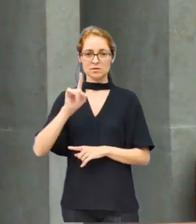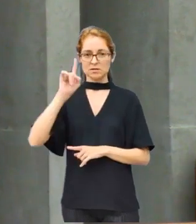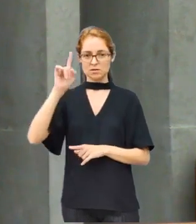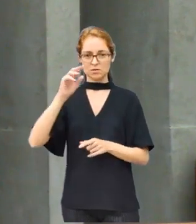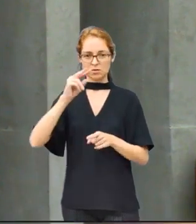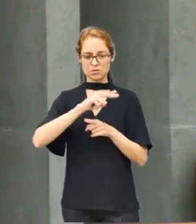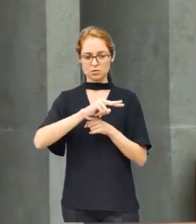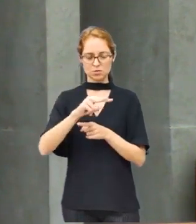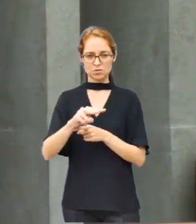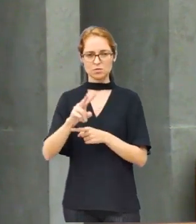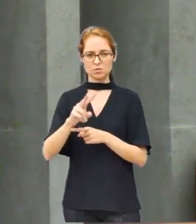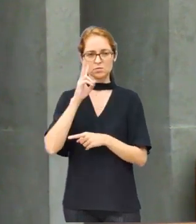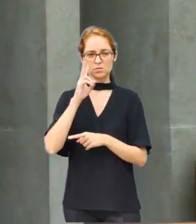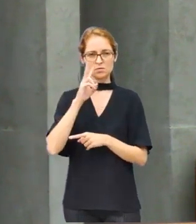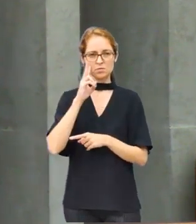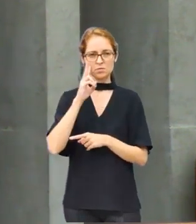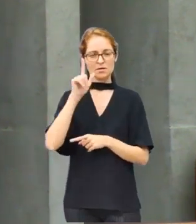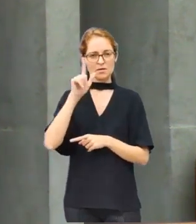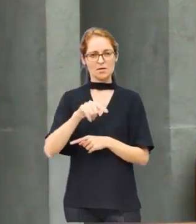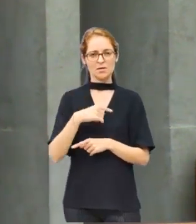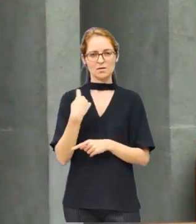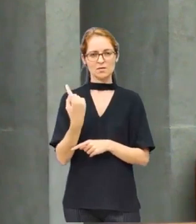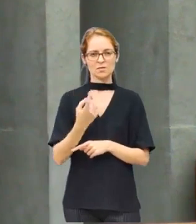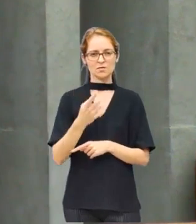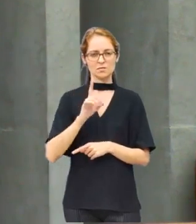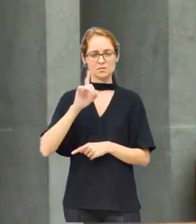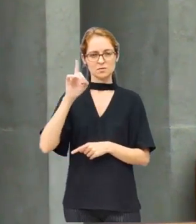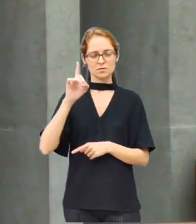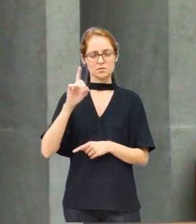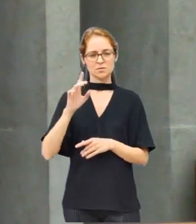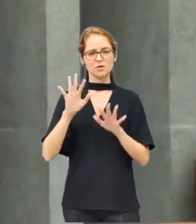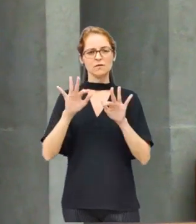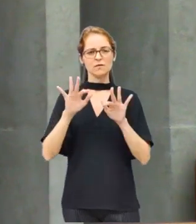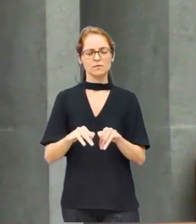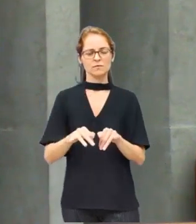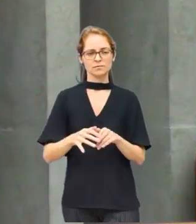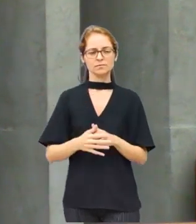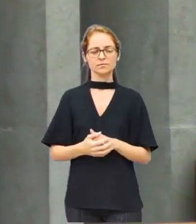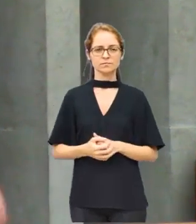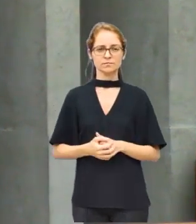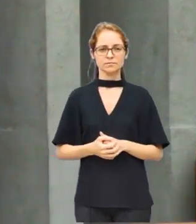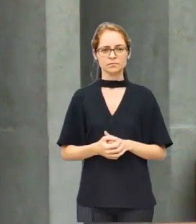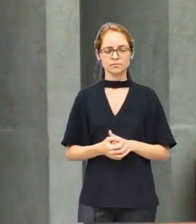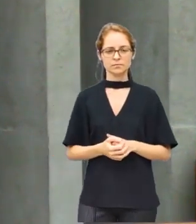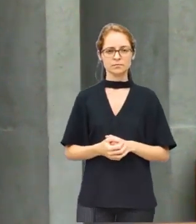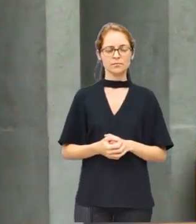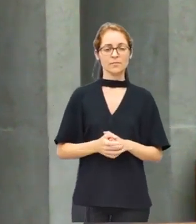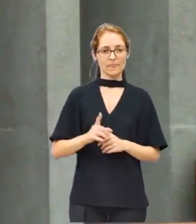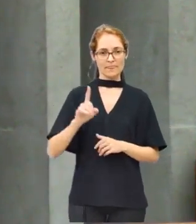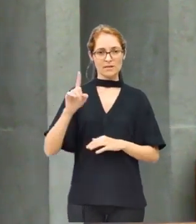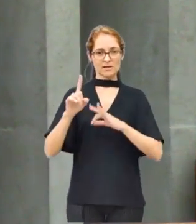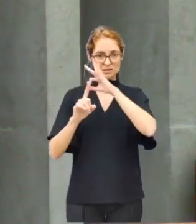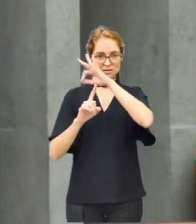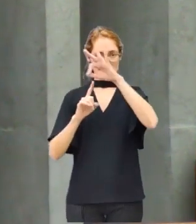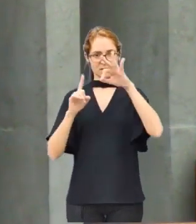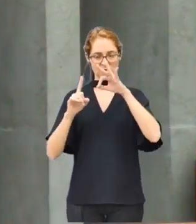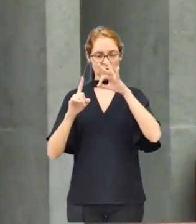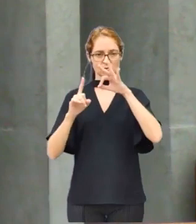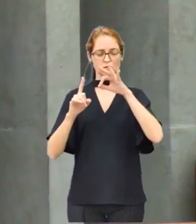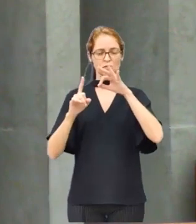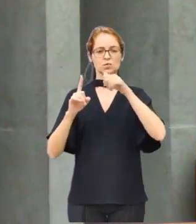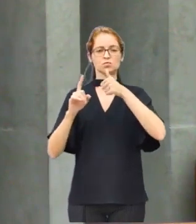história. Esse é o nosso Deus. E por fim, além de ser um Deus santo, um Deus